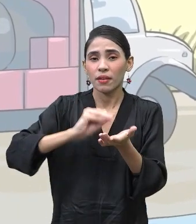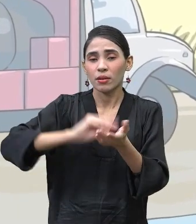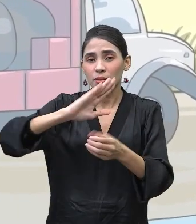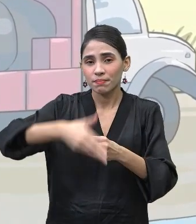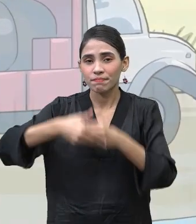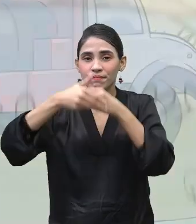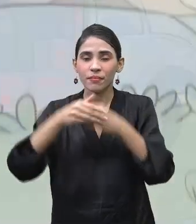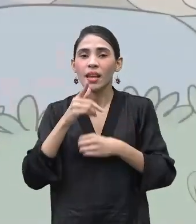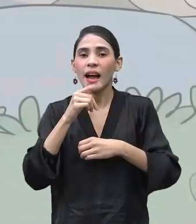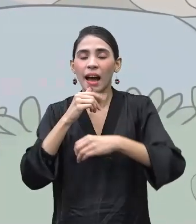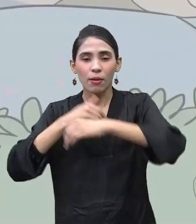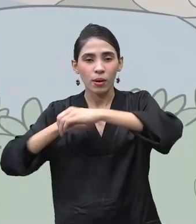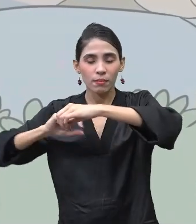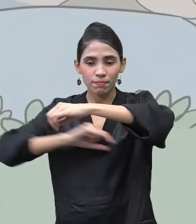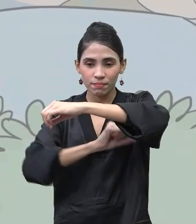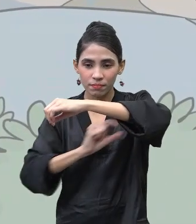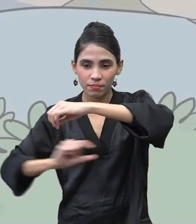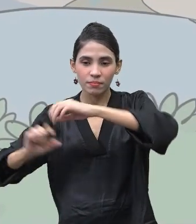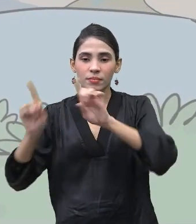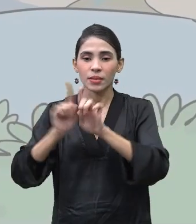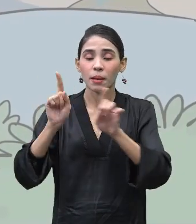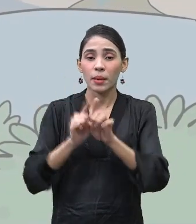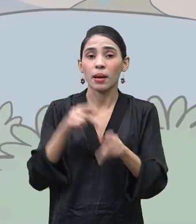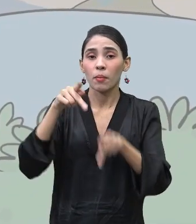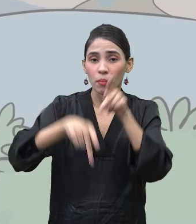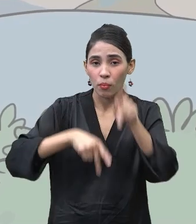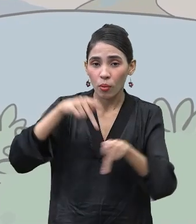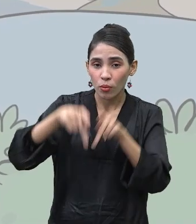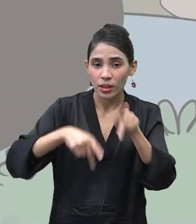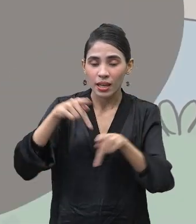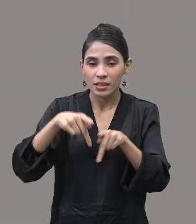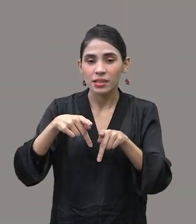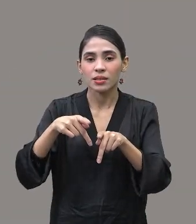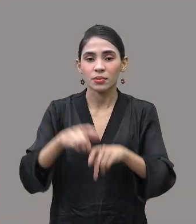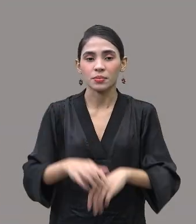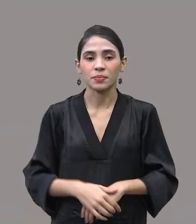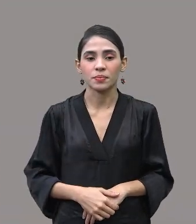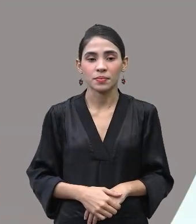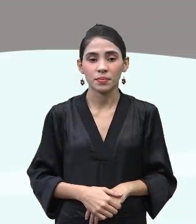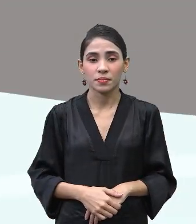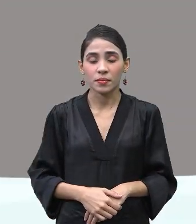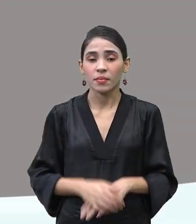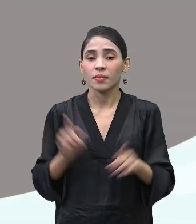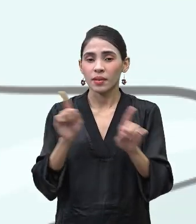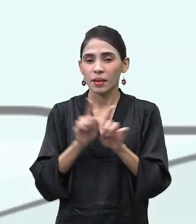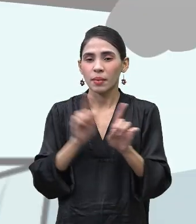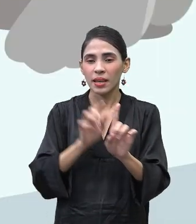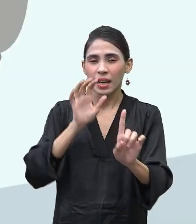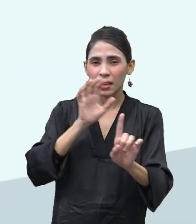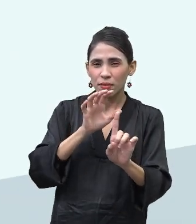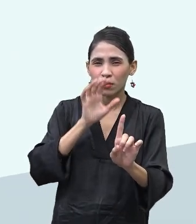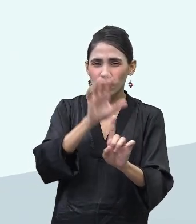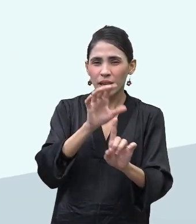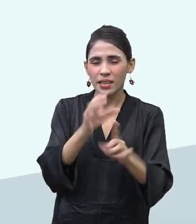hídricos subterrâneos, da população por extração mineral, da perturbação da